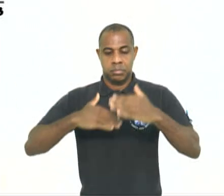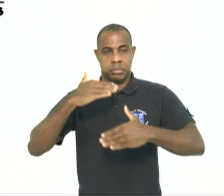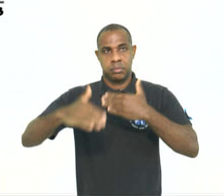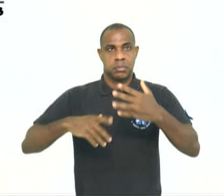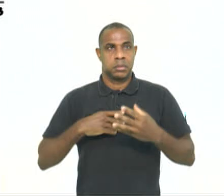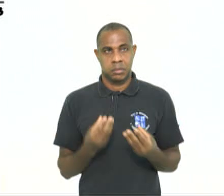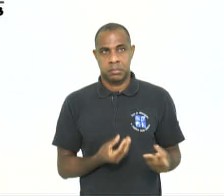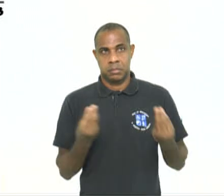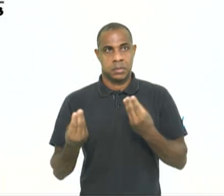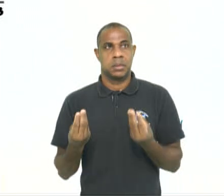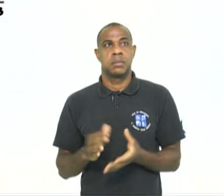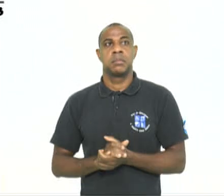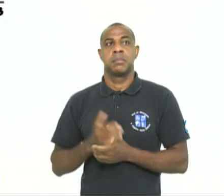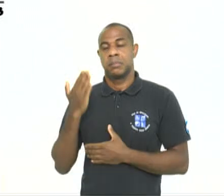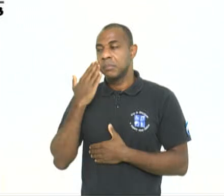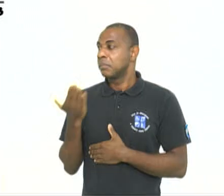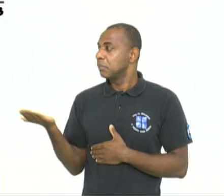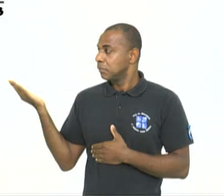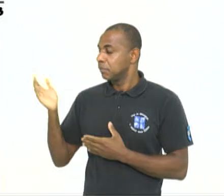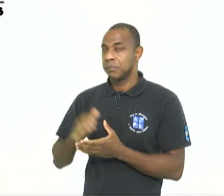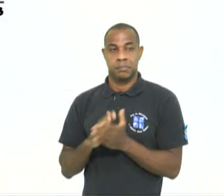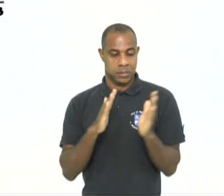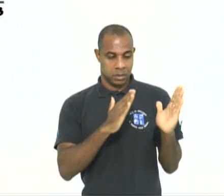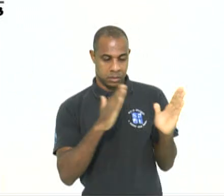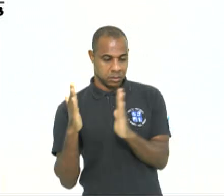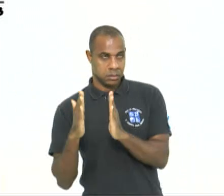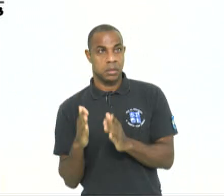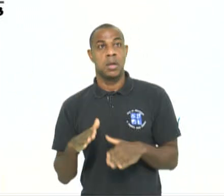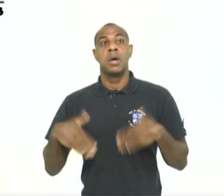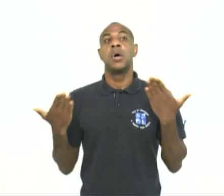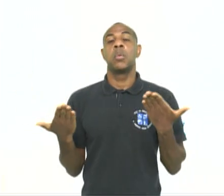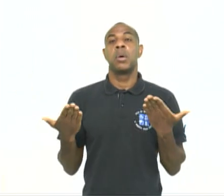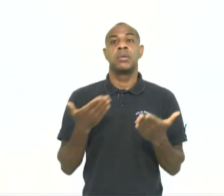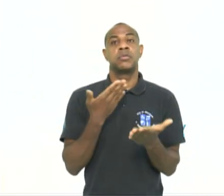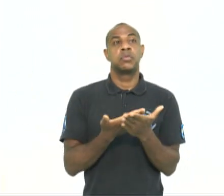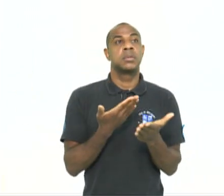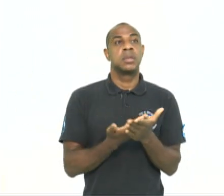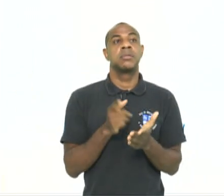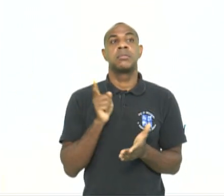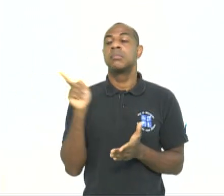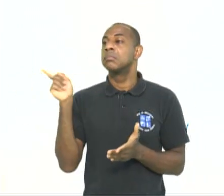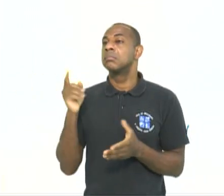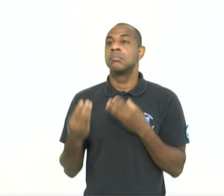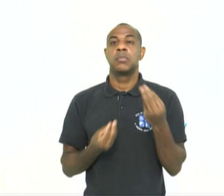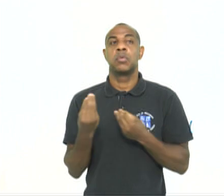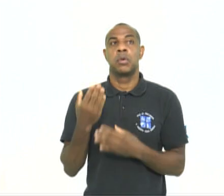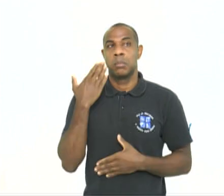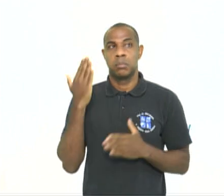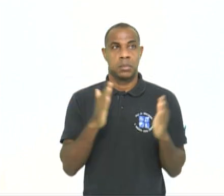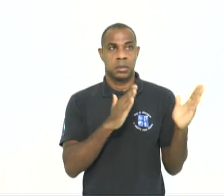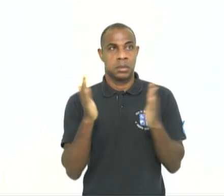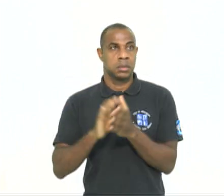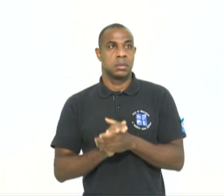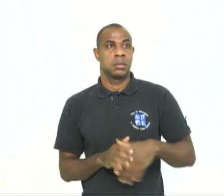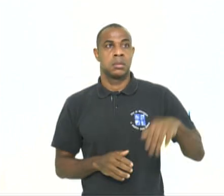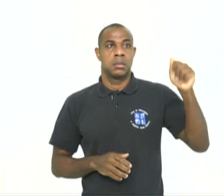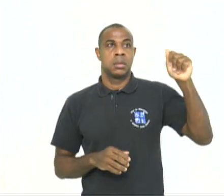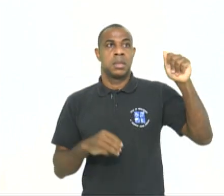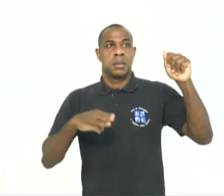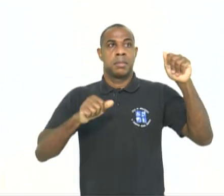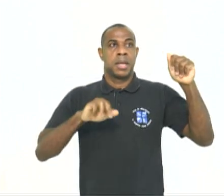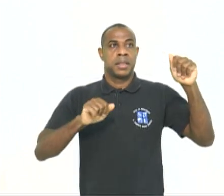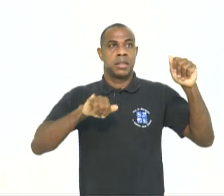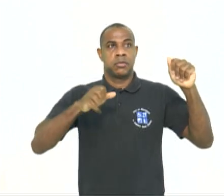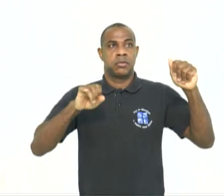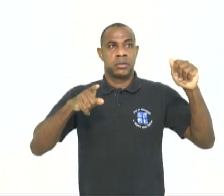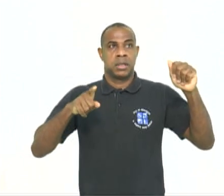coagulação, respectivamente, naquela sequência. Quais estudantes ali? Beleza, sequência, Maria, José e Roberto.